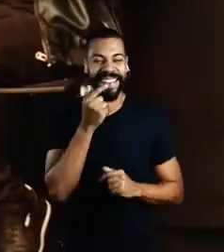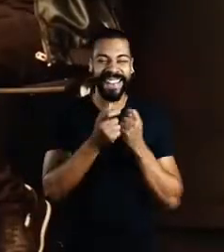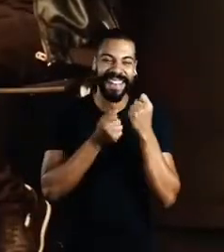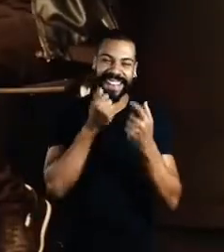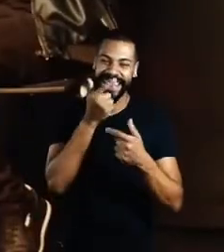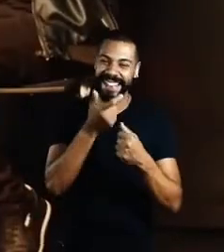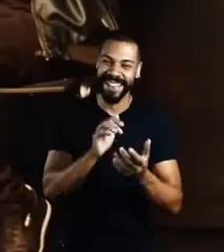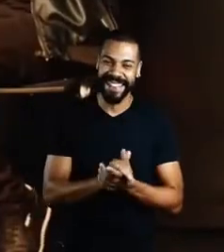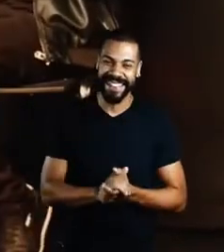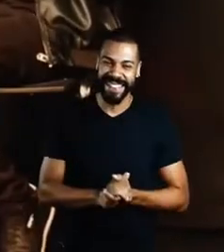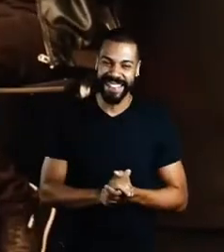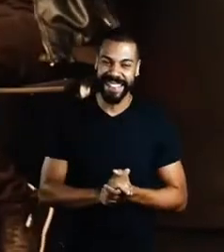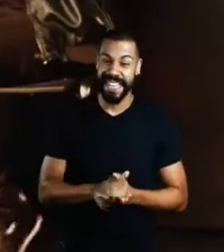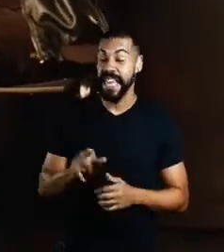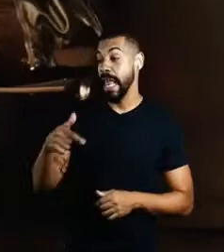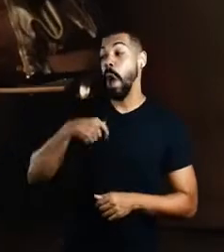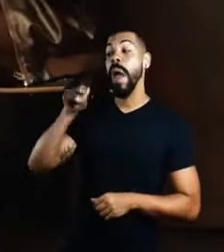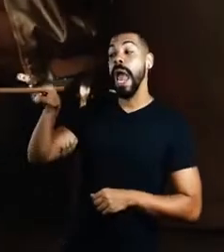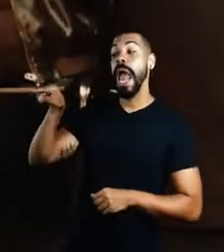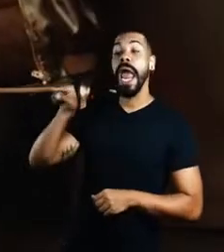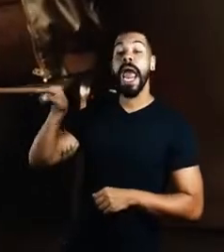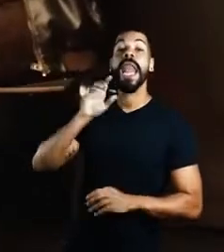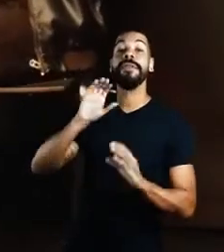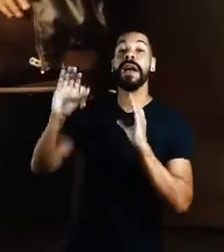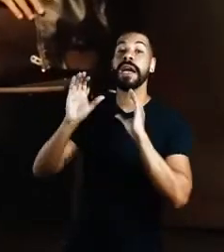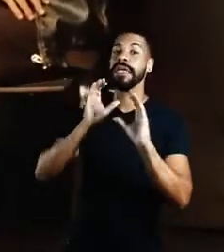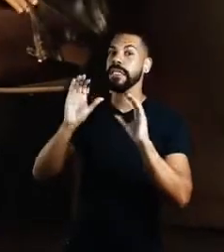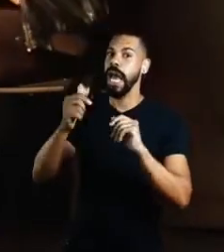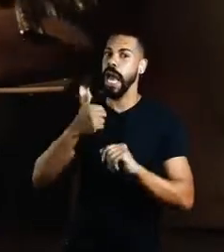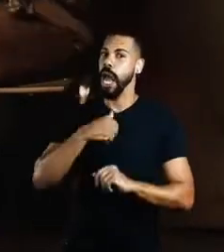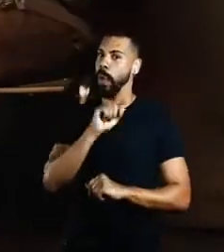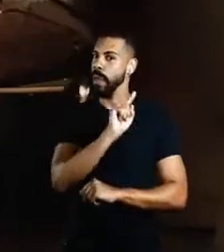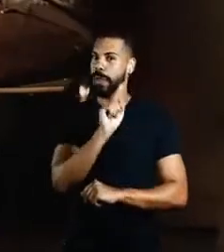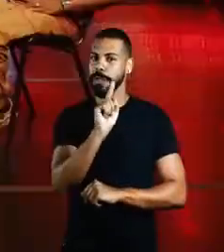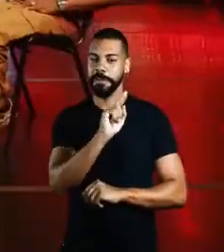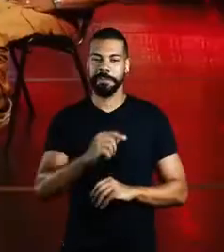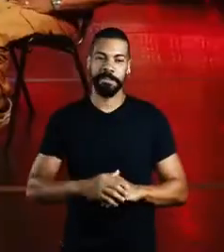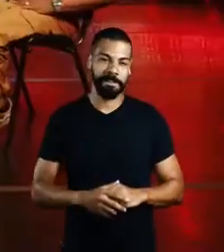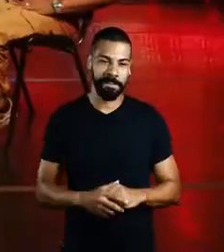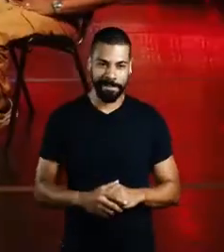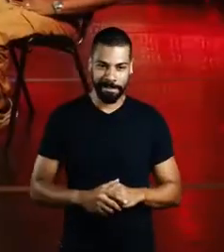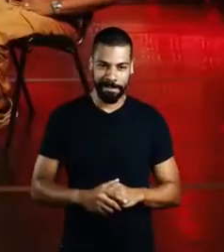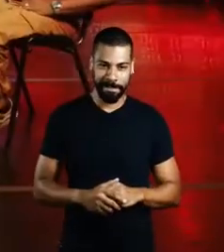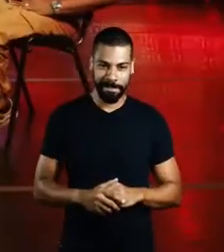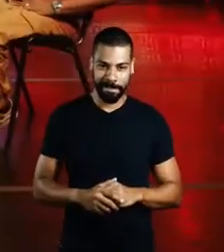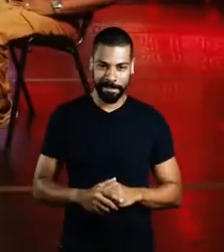O protesto, vai, mas ele canta. Não, ó. Não, eu vai na rajada você e a gente faz canta, um rabisco ali.